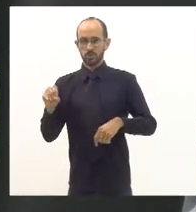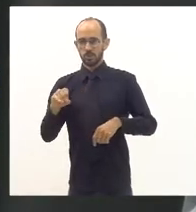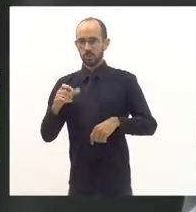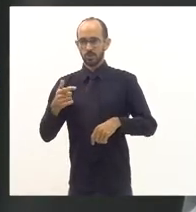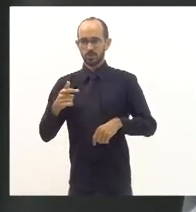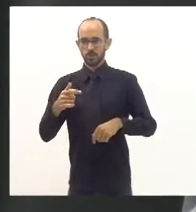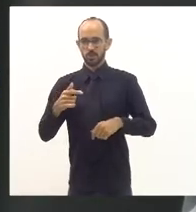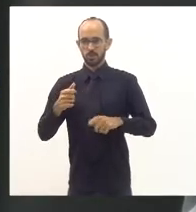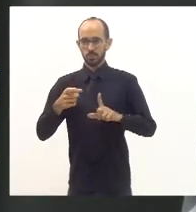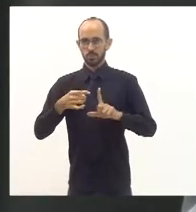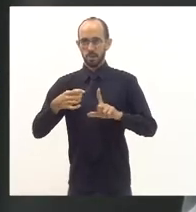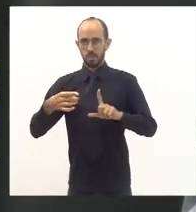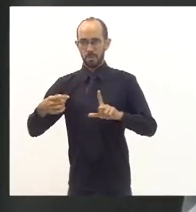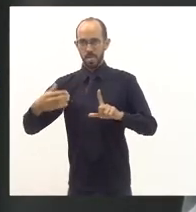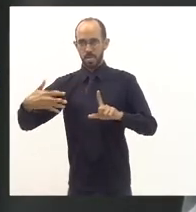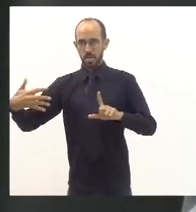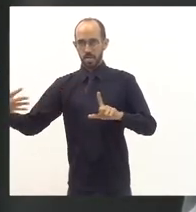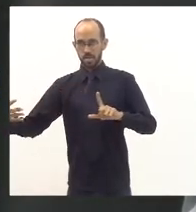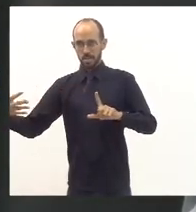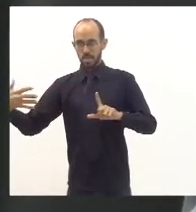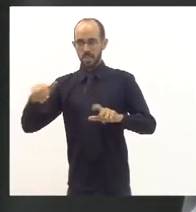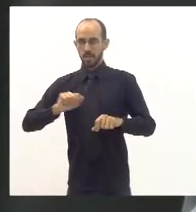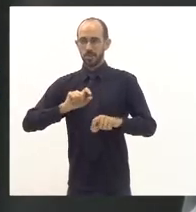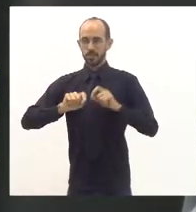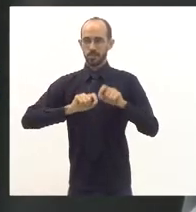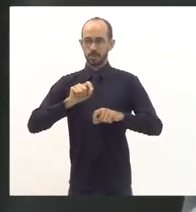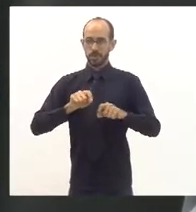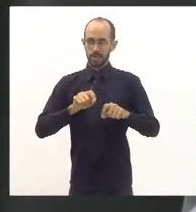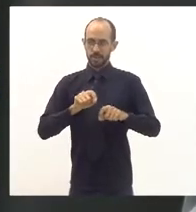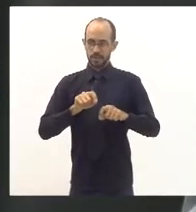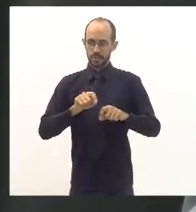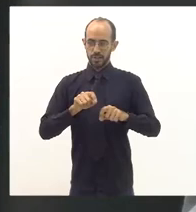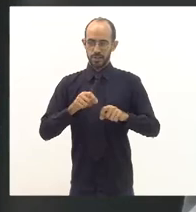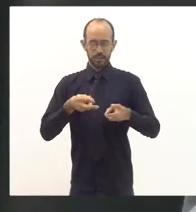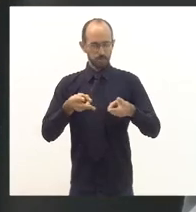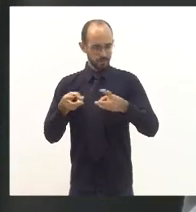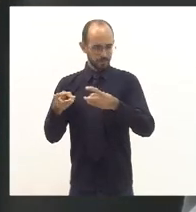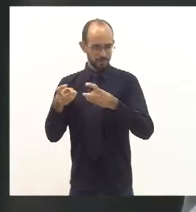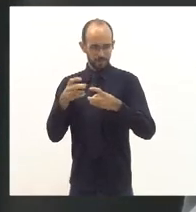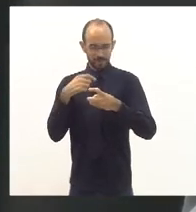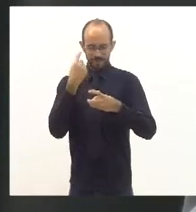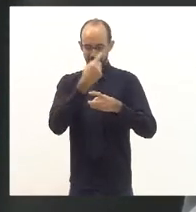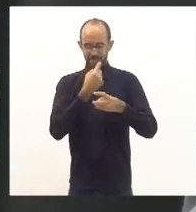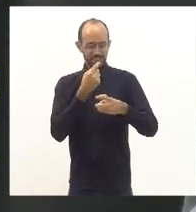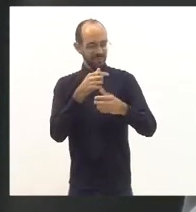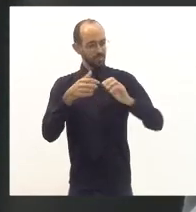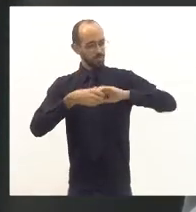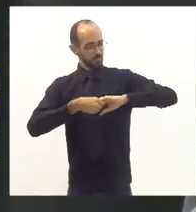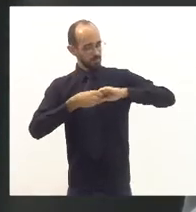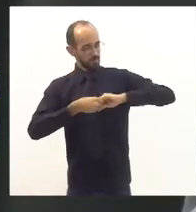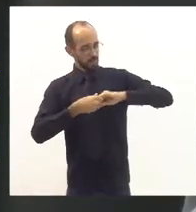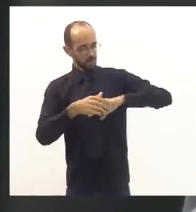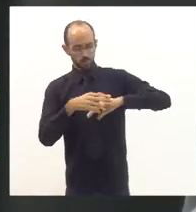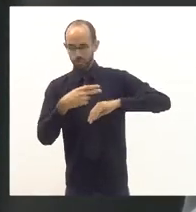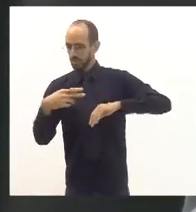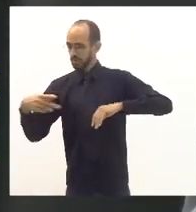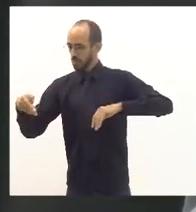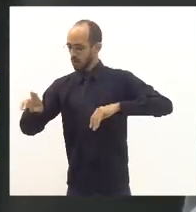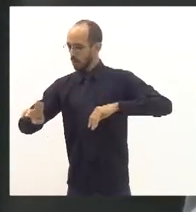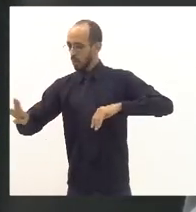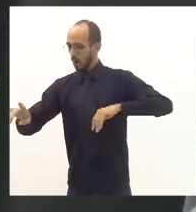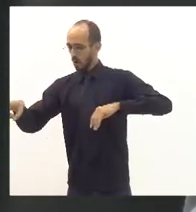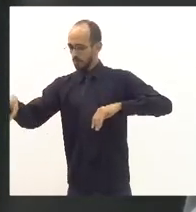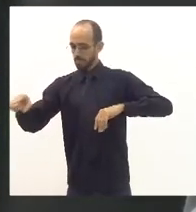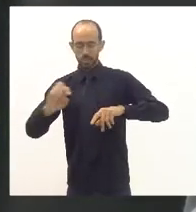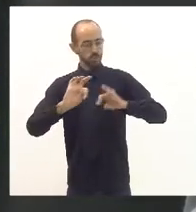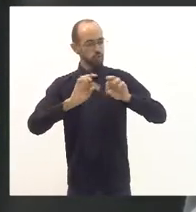Fobia, e aí eu estou olhando aqui todas essas carinhas, né? Então, assim, eu saúdo essa mesa em seu nome e também em nome de todas as